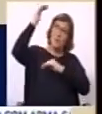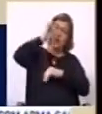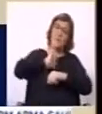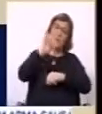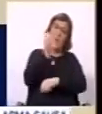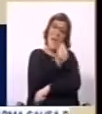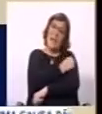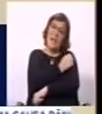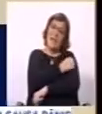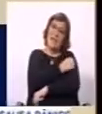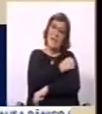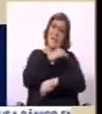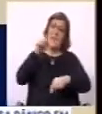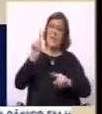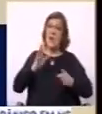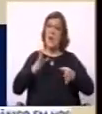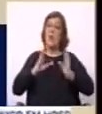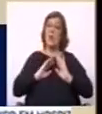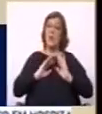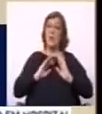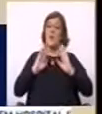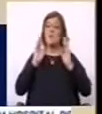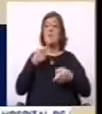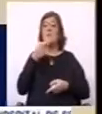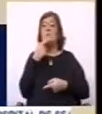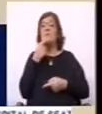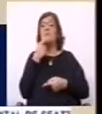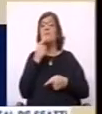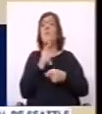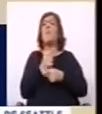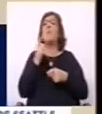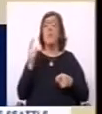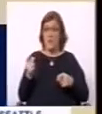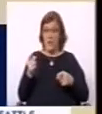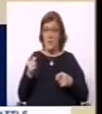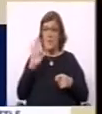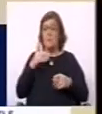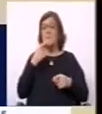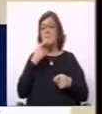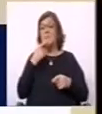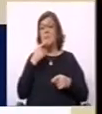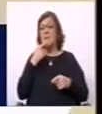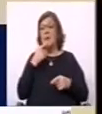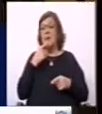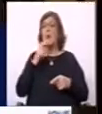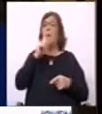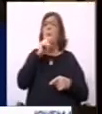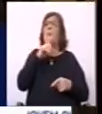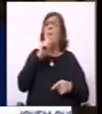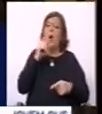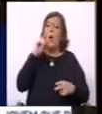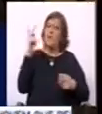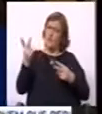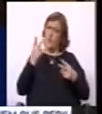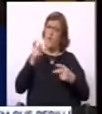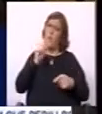casa. E elas não morreram. Então é preciso perceber porquê. Então é preciso perceber que é possível